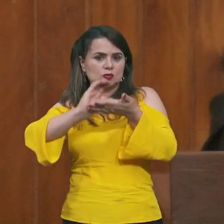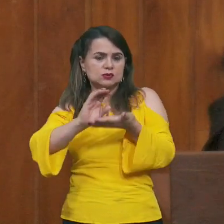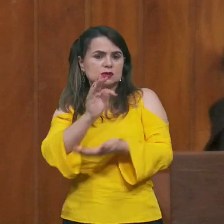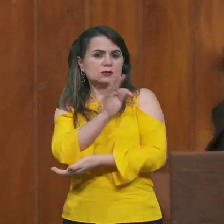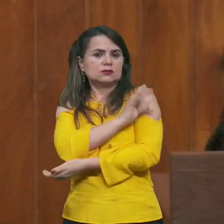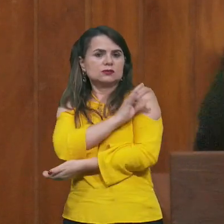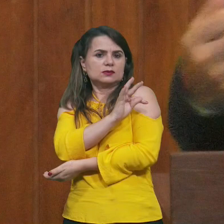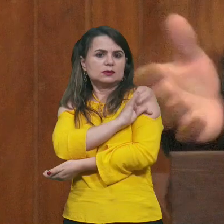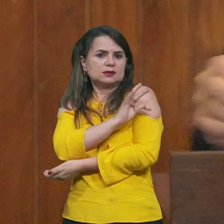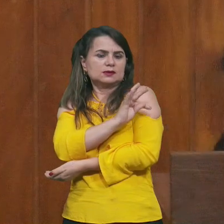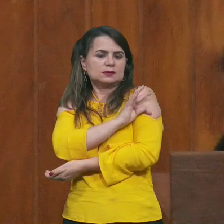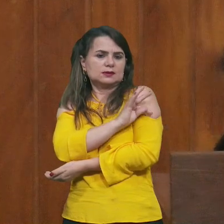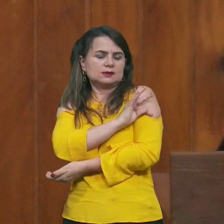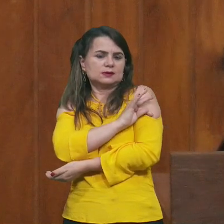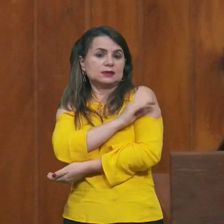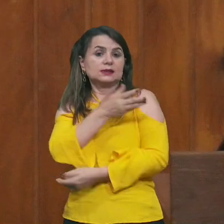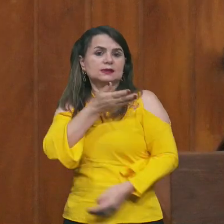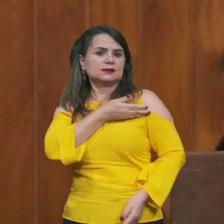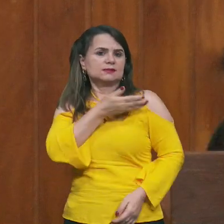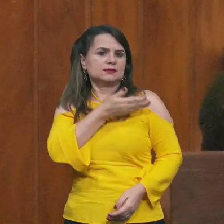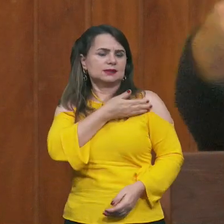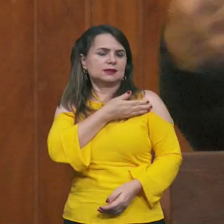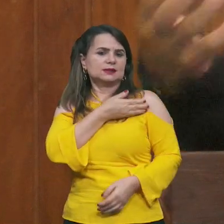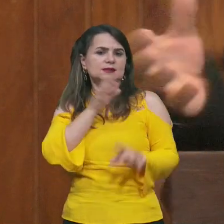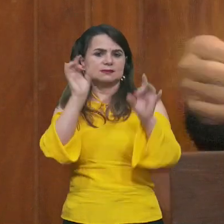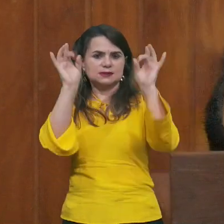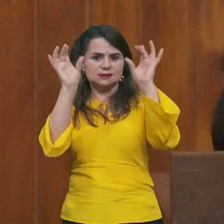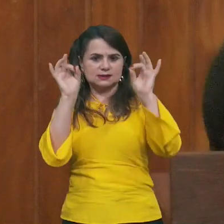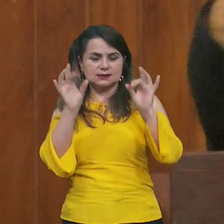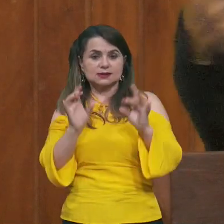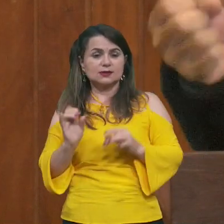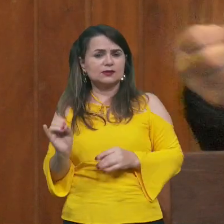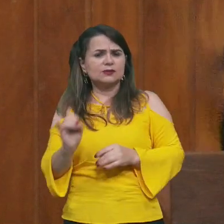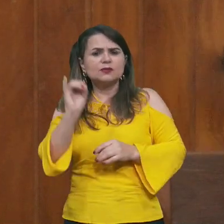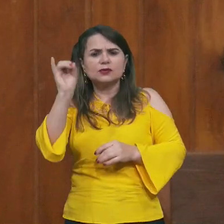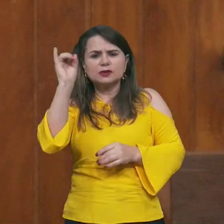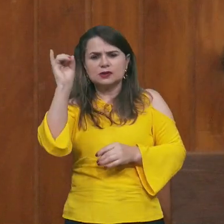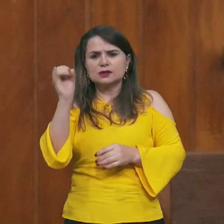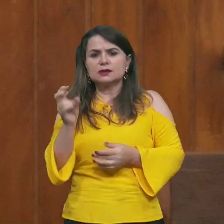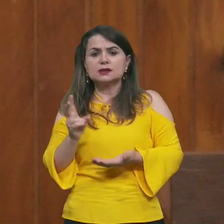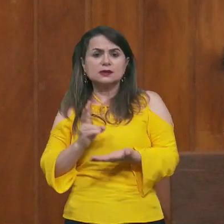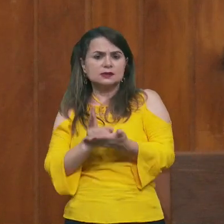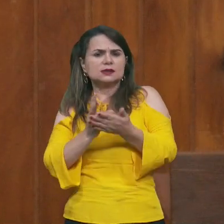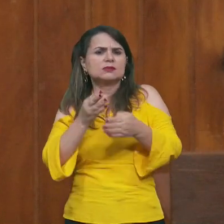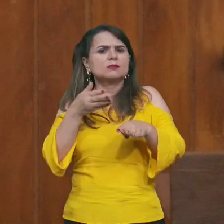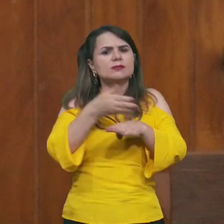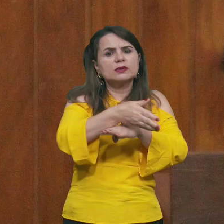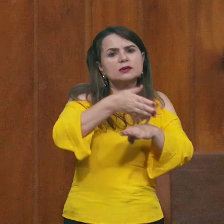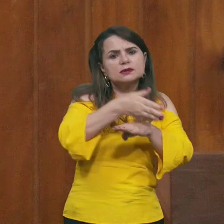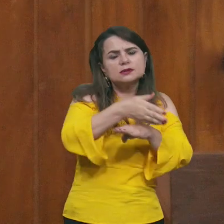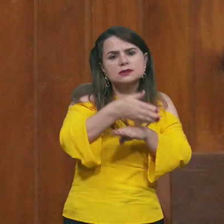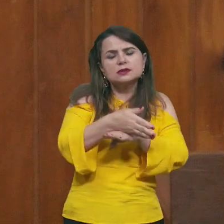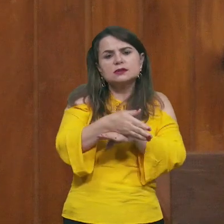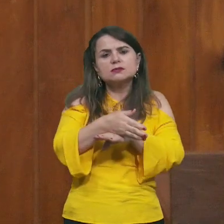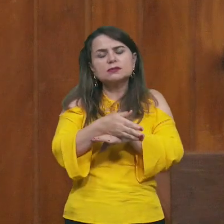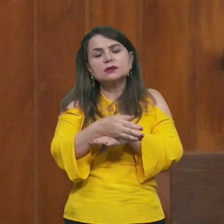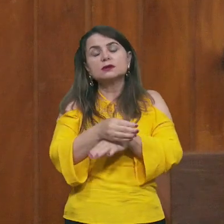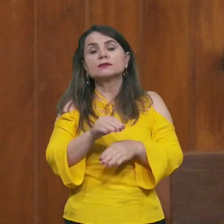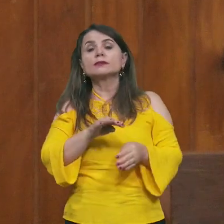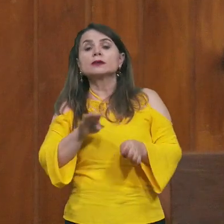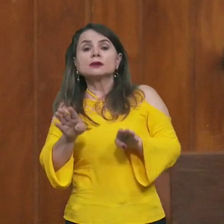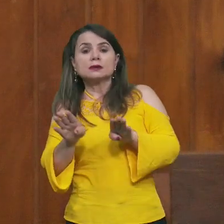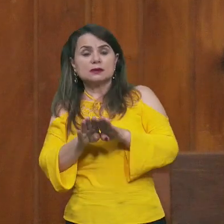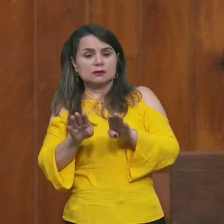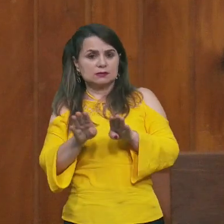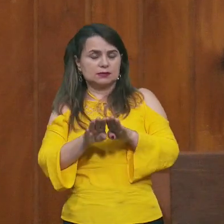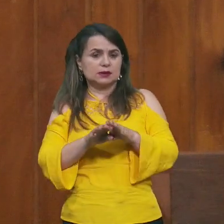Tutelar, grande amiga, muito cristã, participativa. Em seu nome, cumprimento